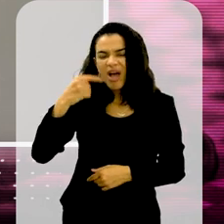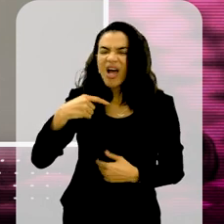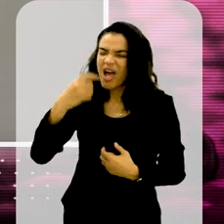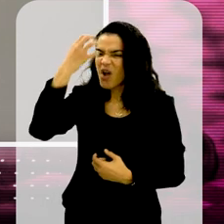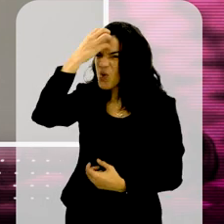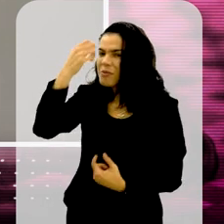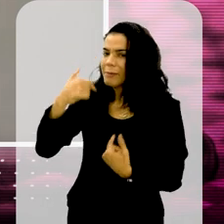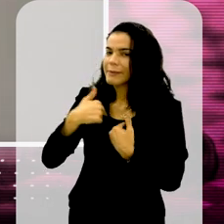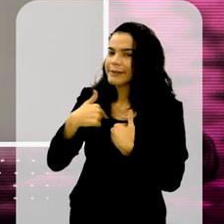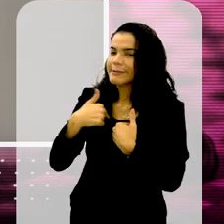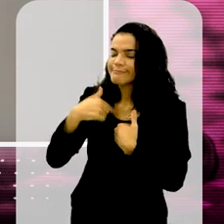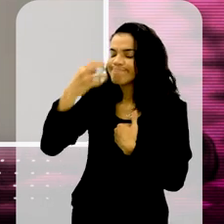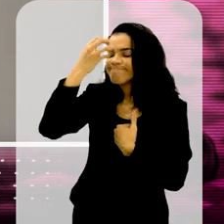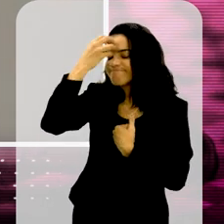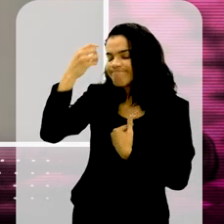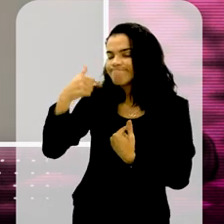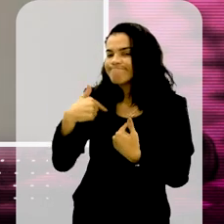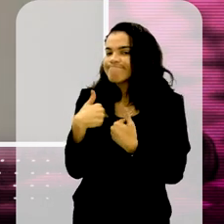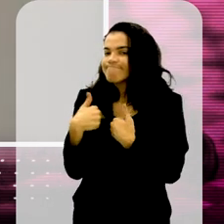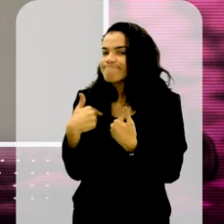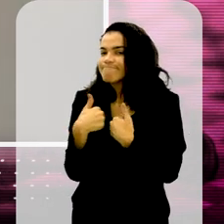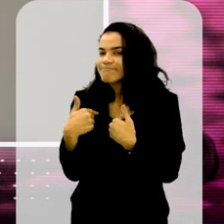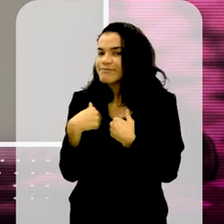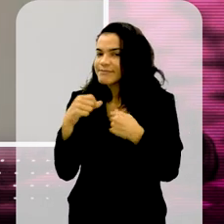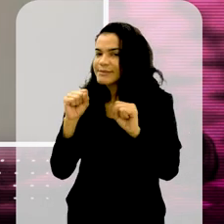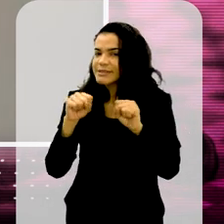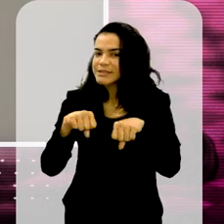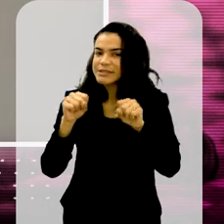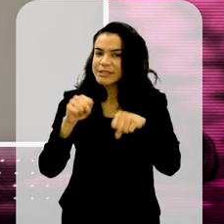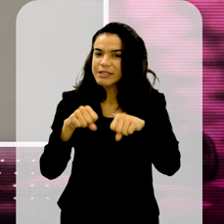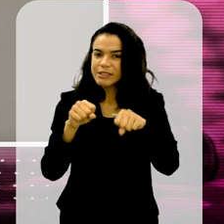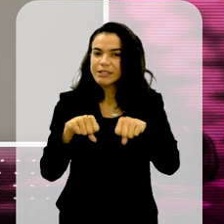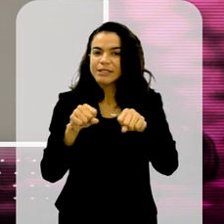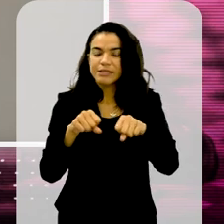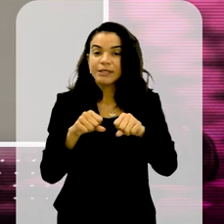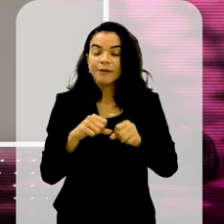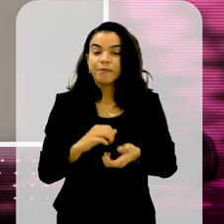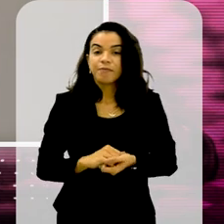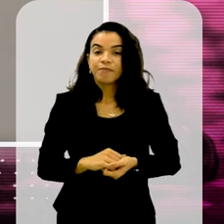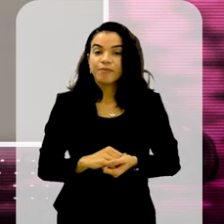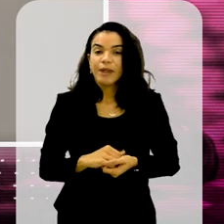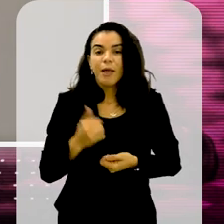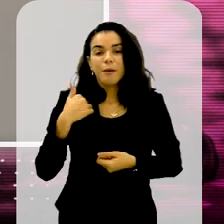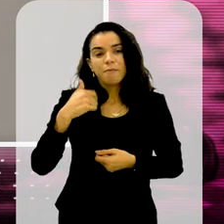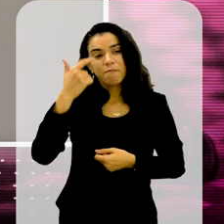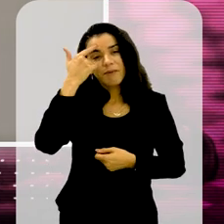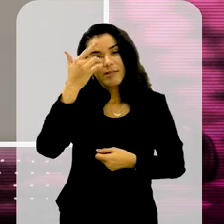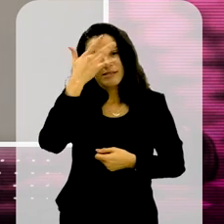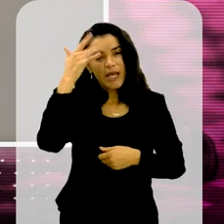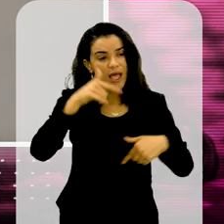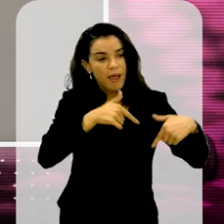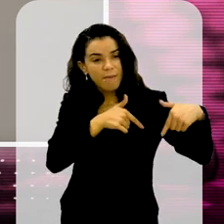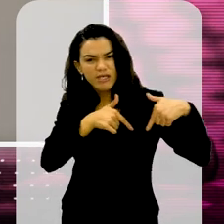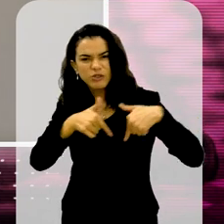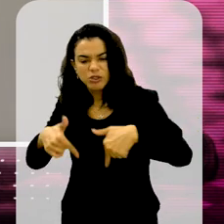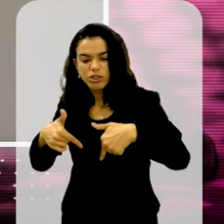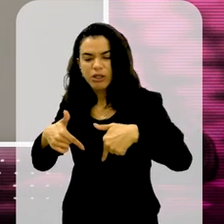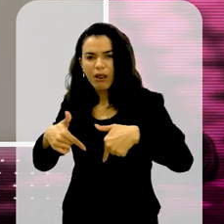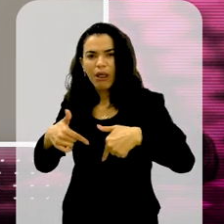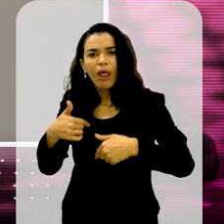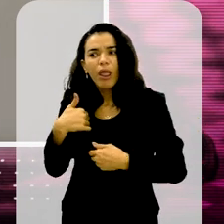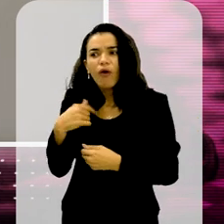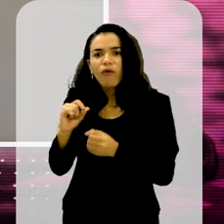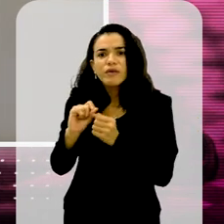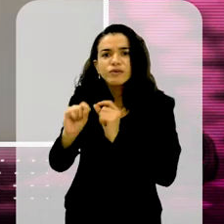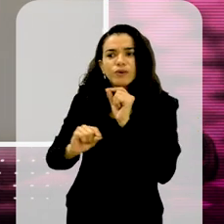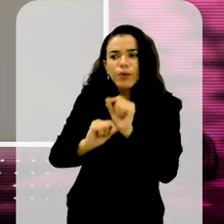a se culpabilizar em várias situações, né? E aí, em cima de uma ação de uma pessoa, você se